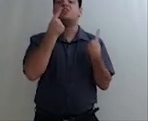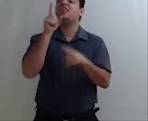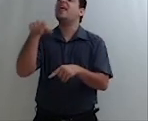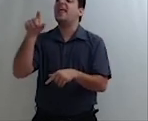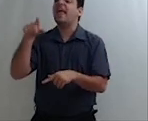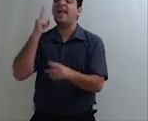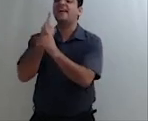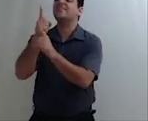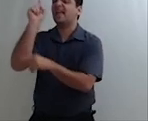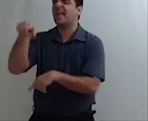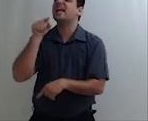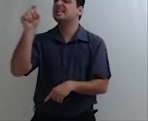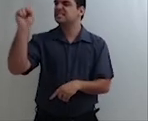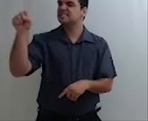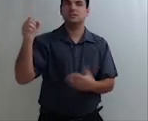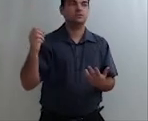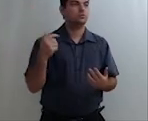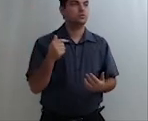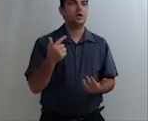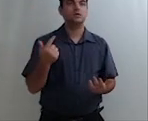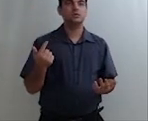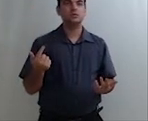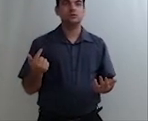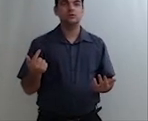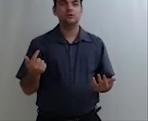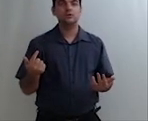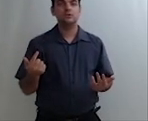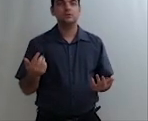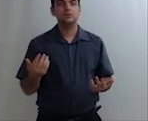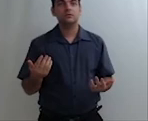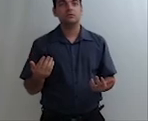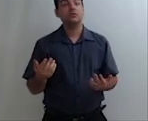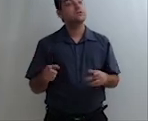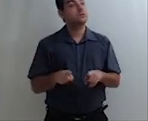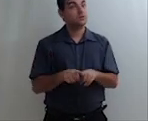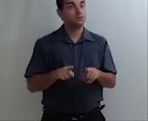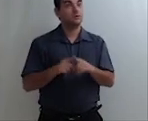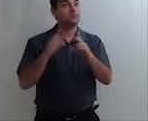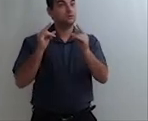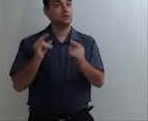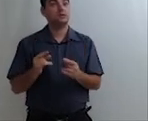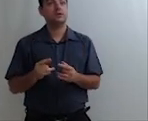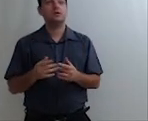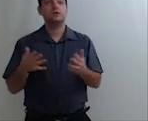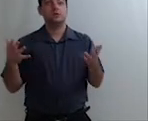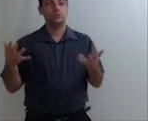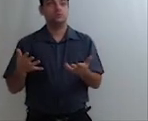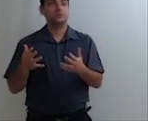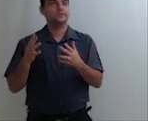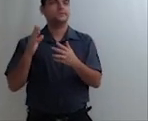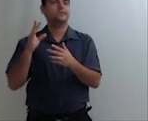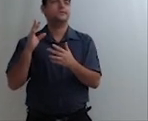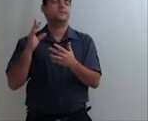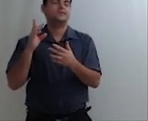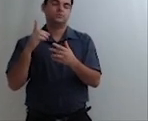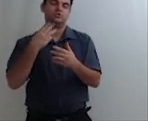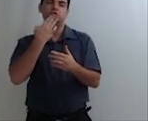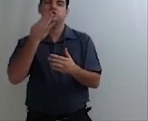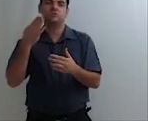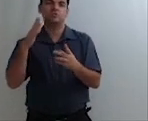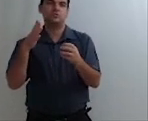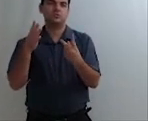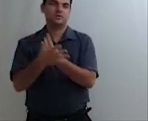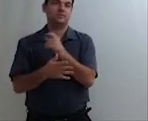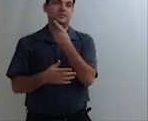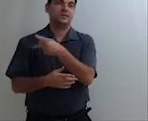ele como autor e tem outro detalhe Ministro nesse tipo de delito nesse tipo de delito a